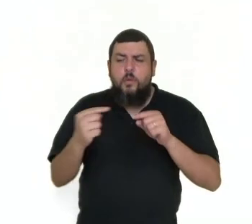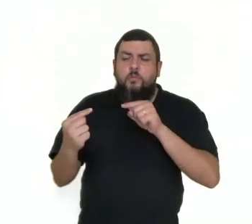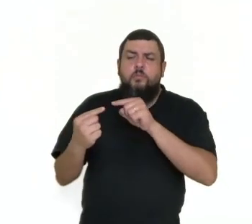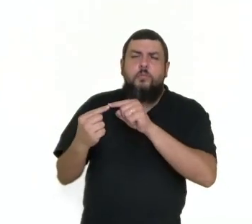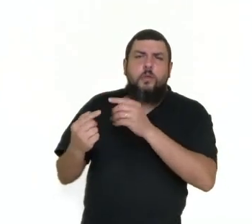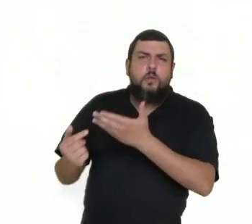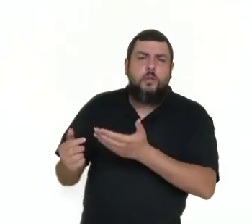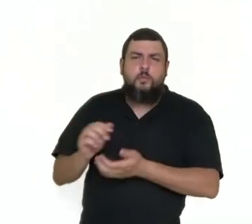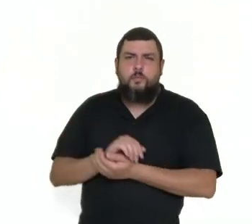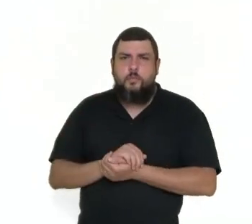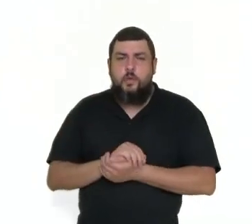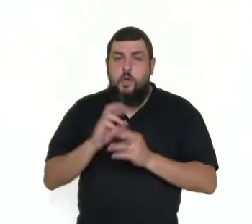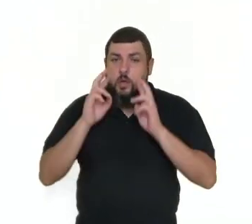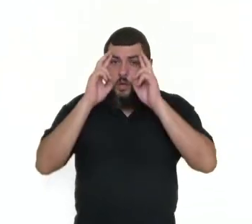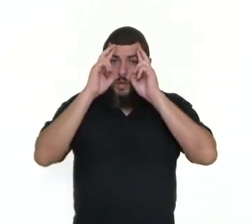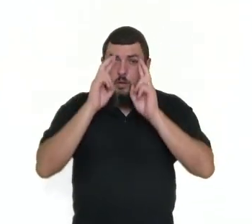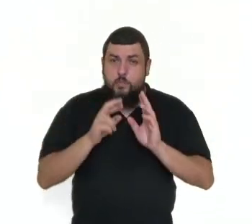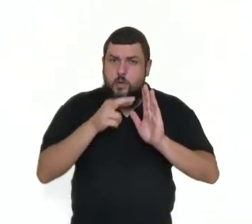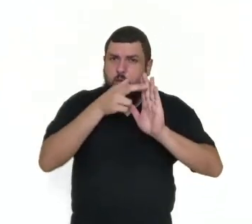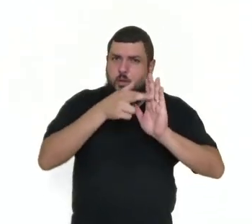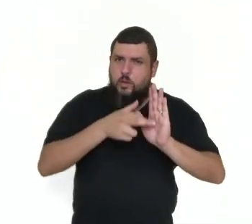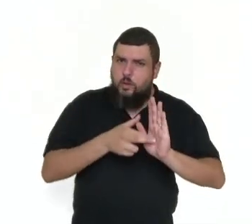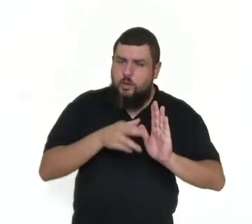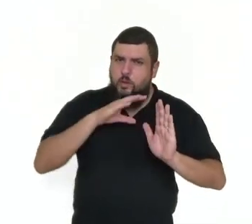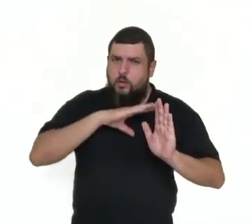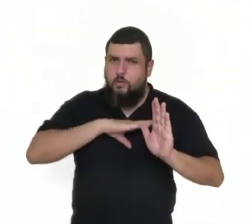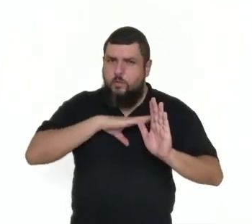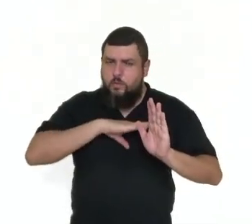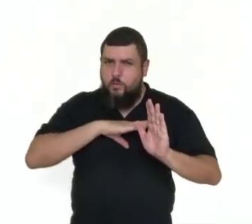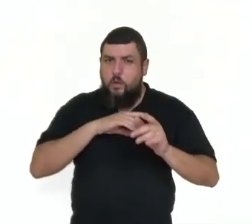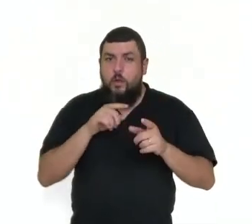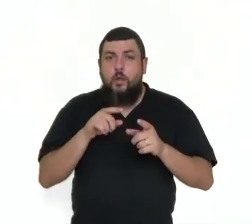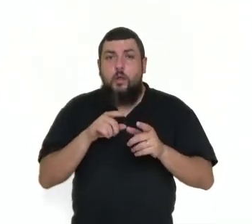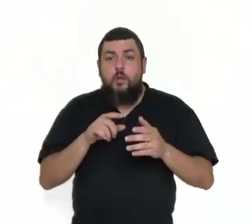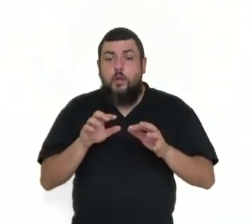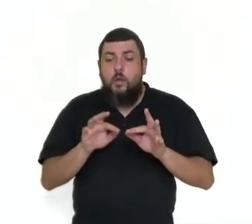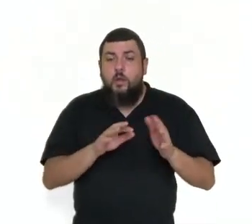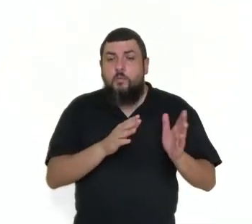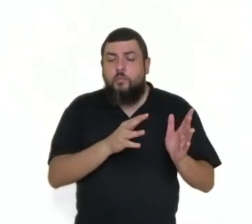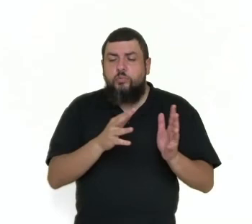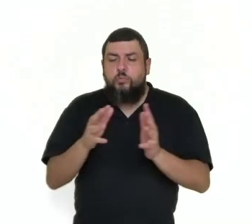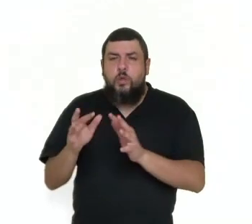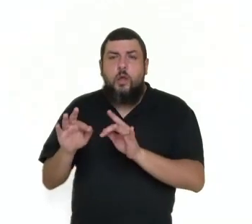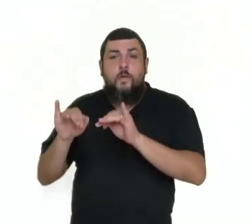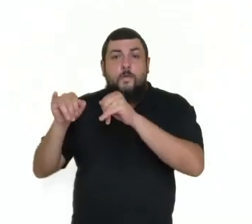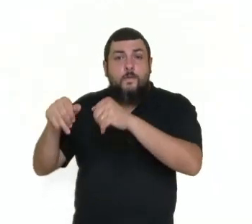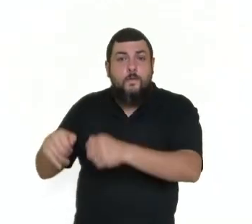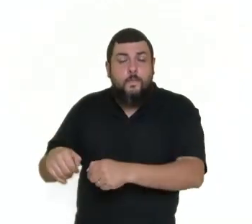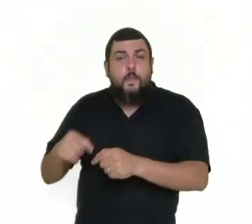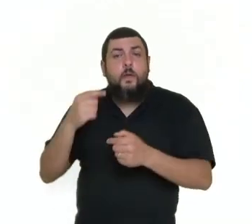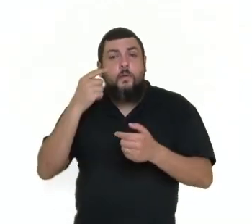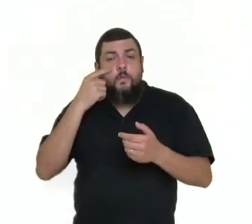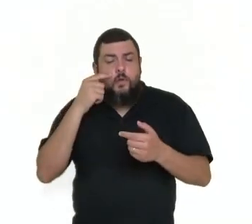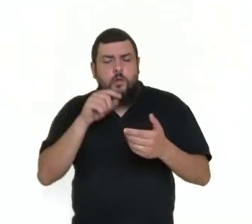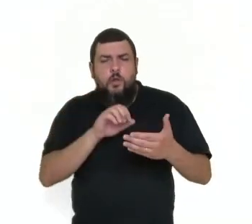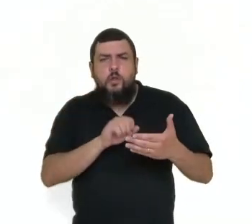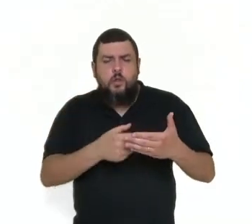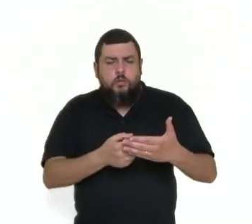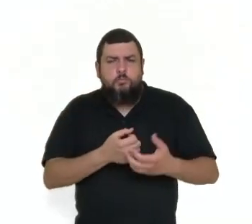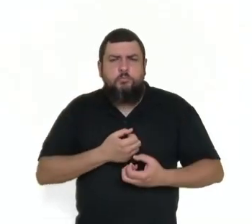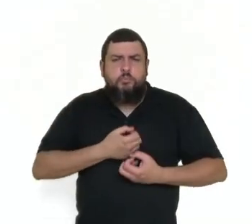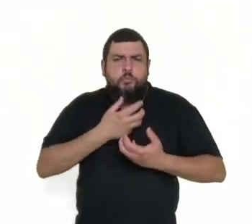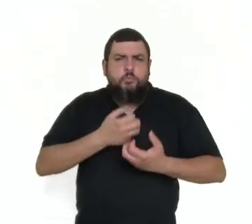regras ortográficas e gramaticais da língua portuguesa e, antes de finalizar, confira se o seu poema está de acordo com o tema, se tem